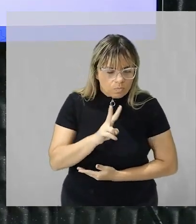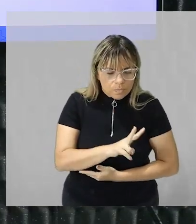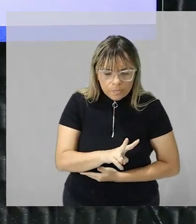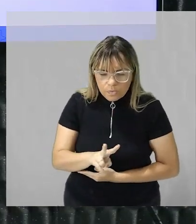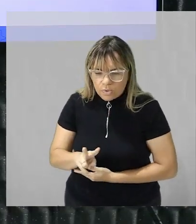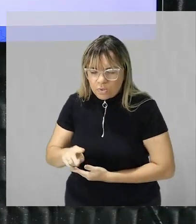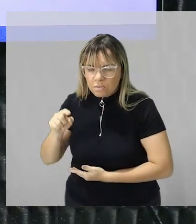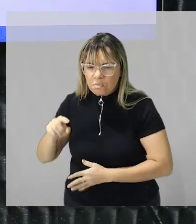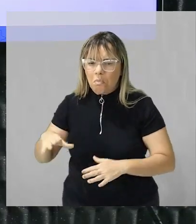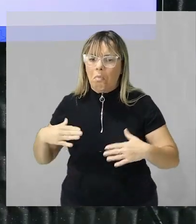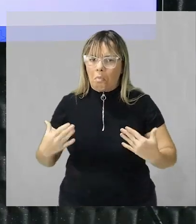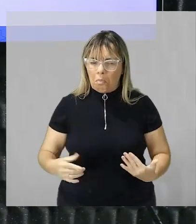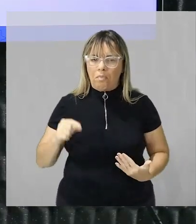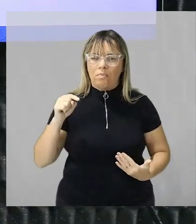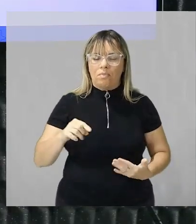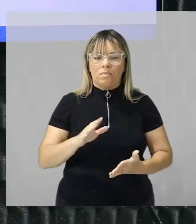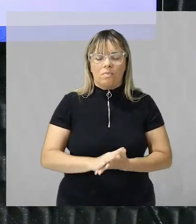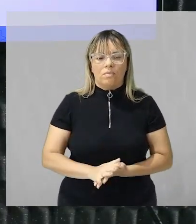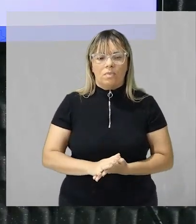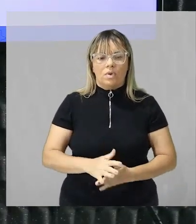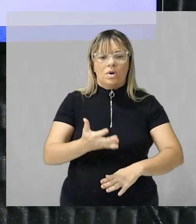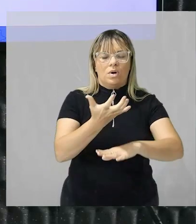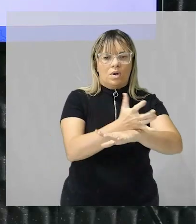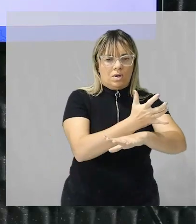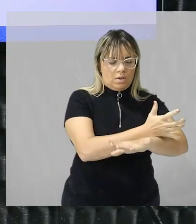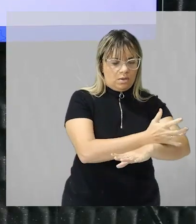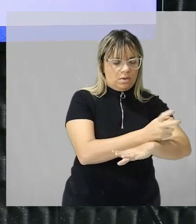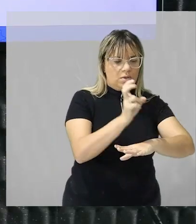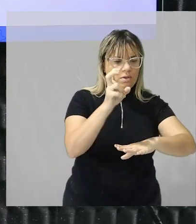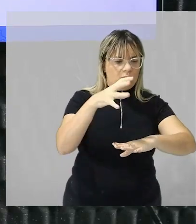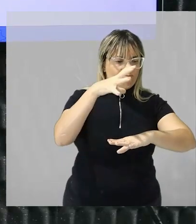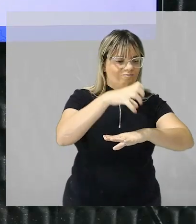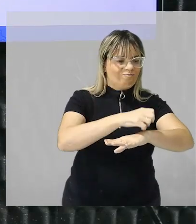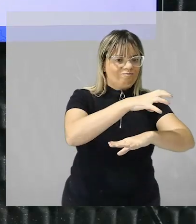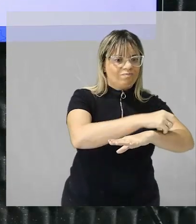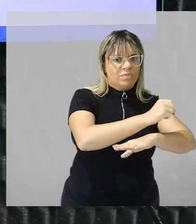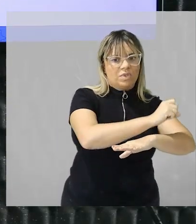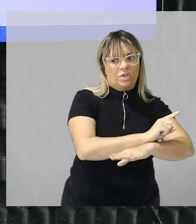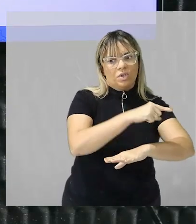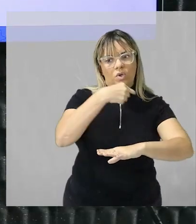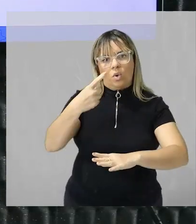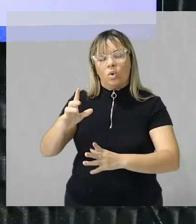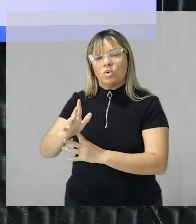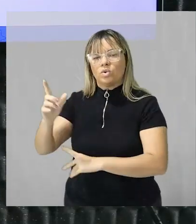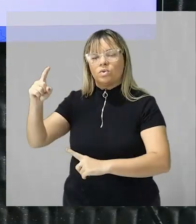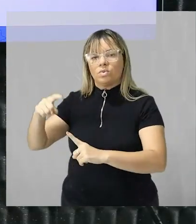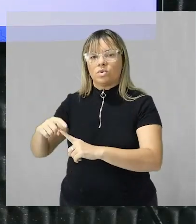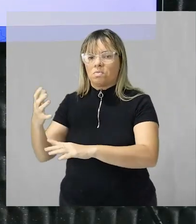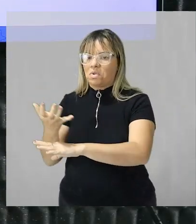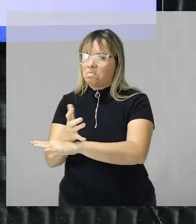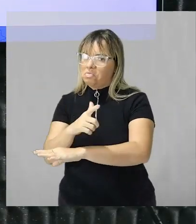isso que eles observaram. Uma planta que era afetada pela praga e outro tipo de planta que não era afetada aí pelas pragas,